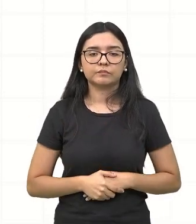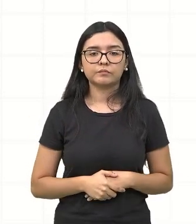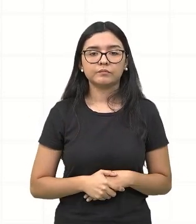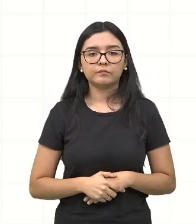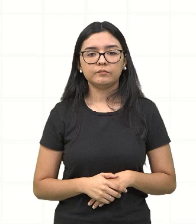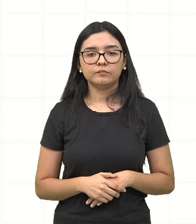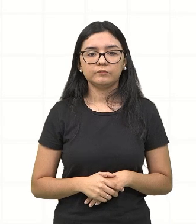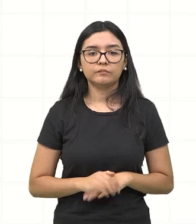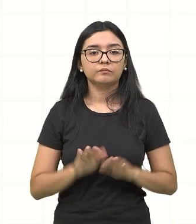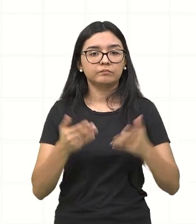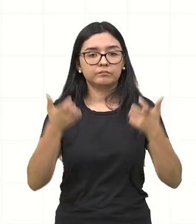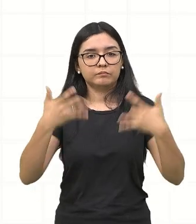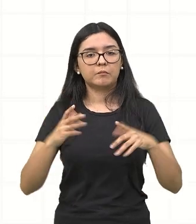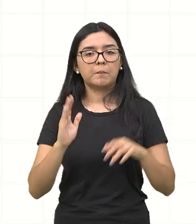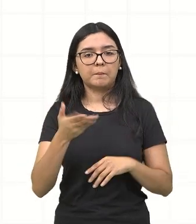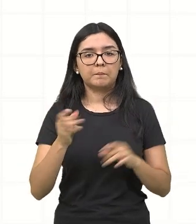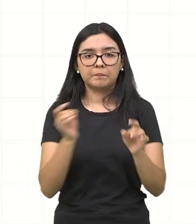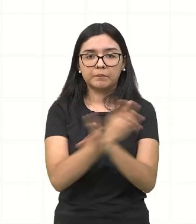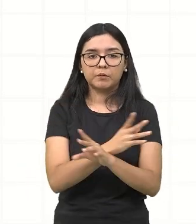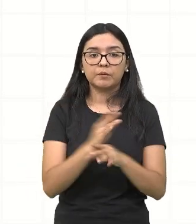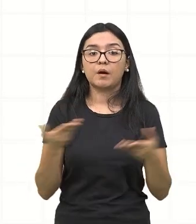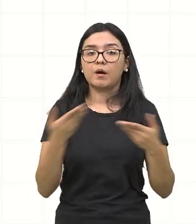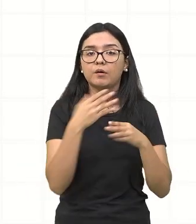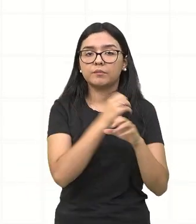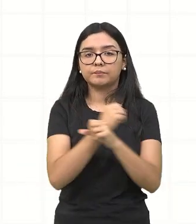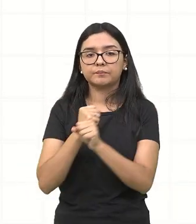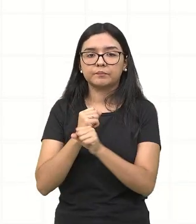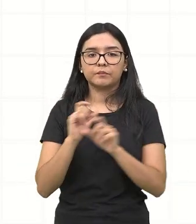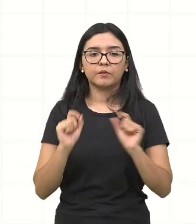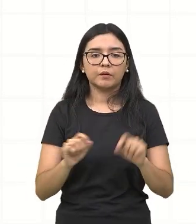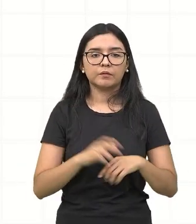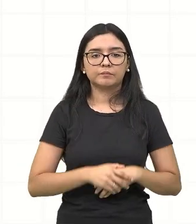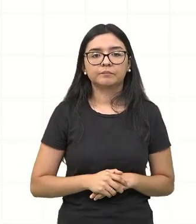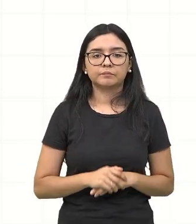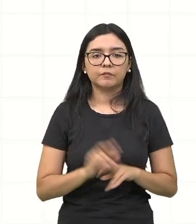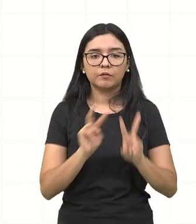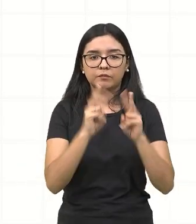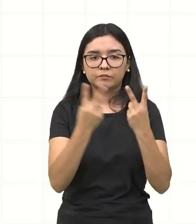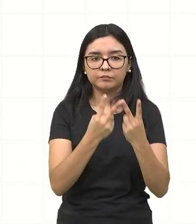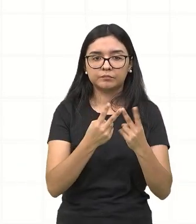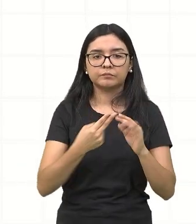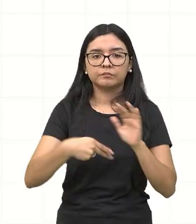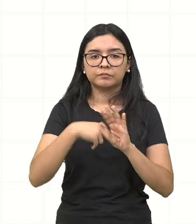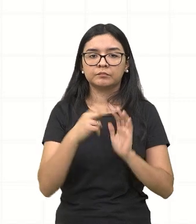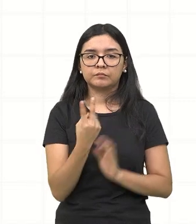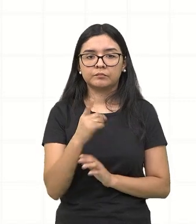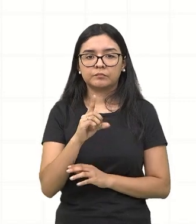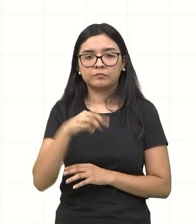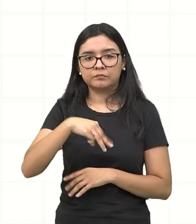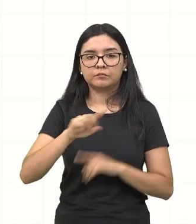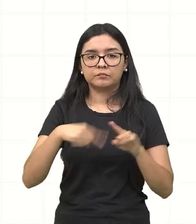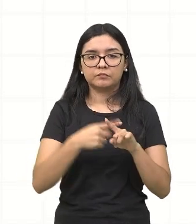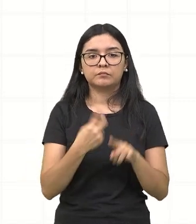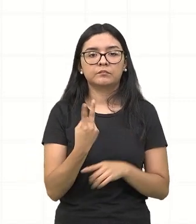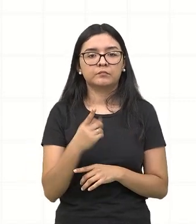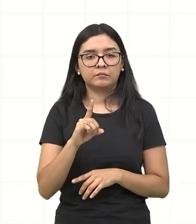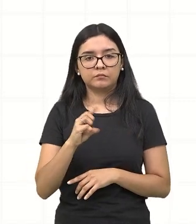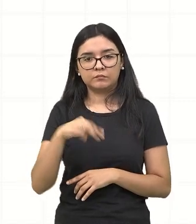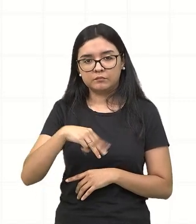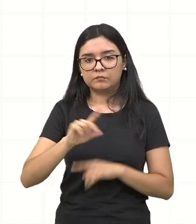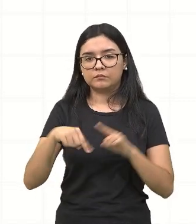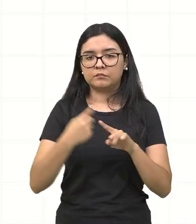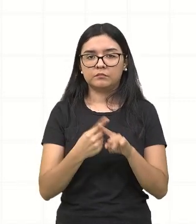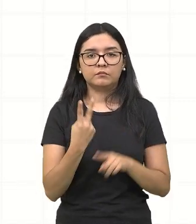distância. Dito isto, podemos então fazer que o volume é igual a 2 decímetros vezes 2 decímetros vezes